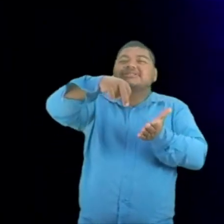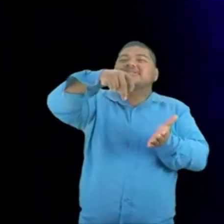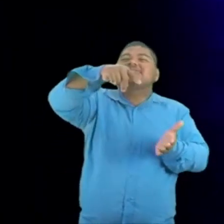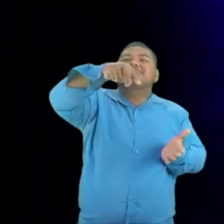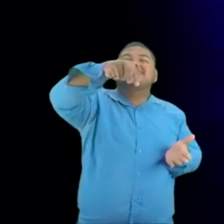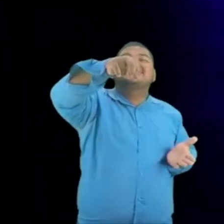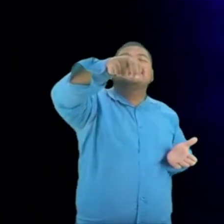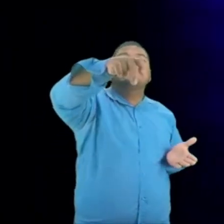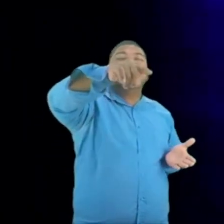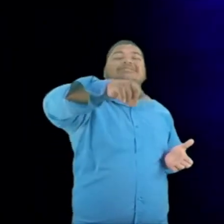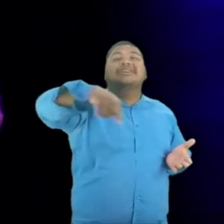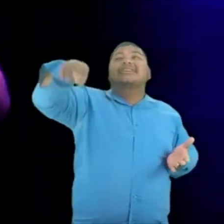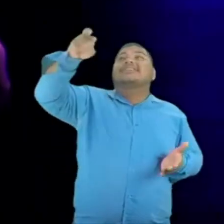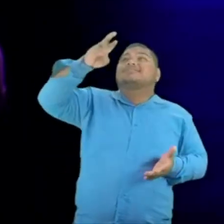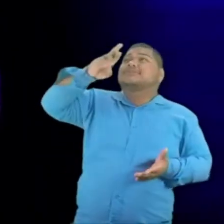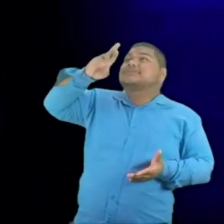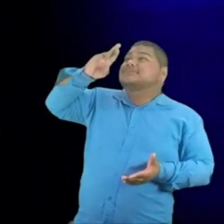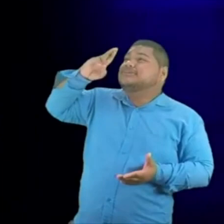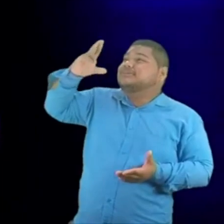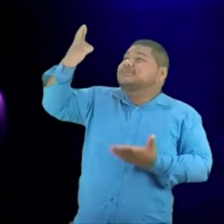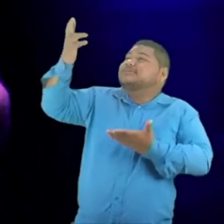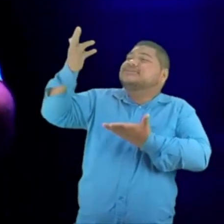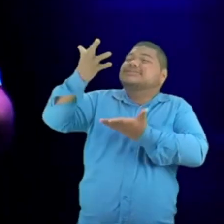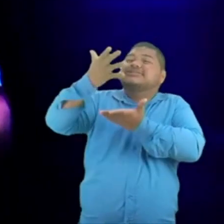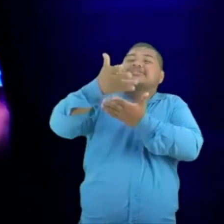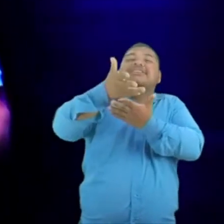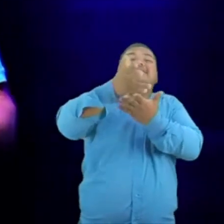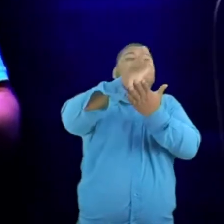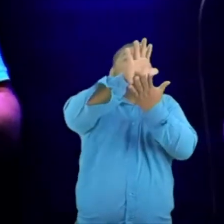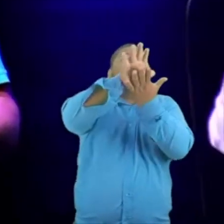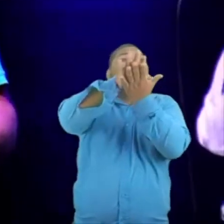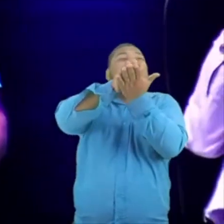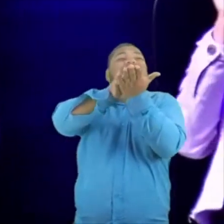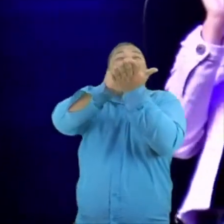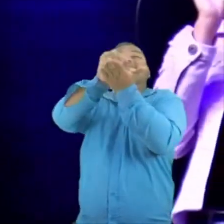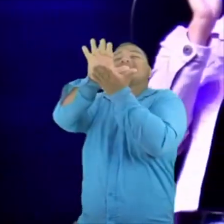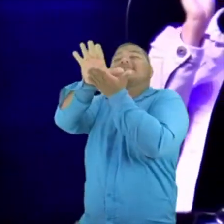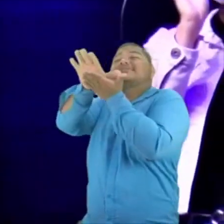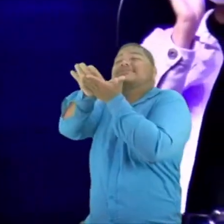eu caminhe, por onde quer que